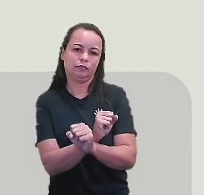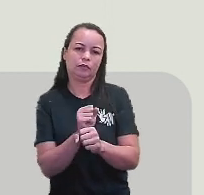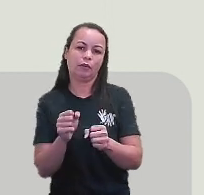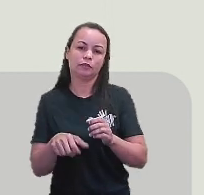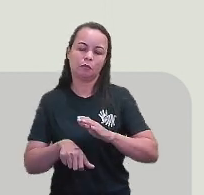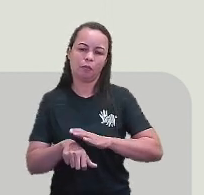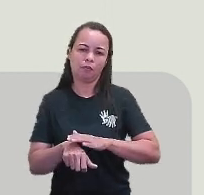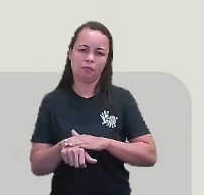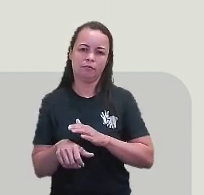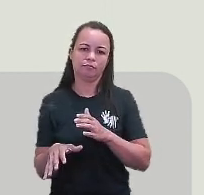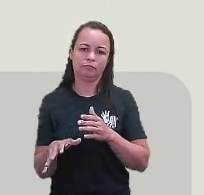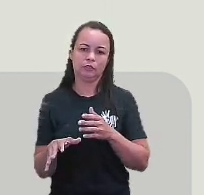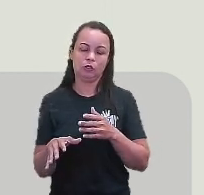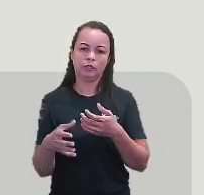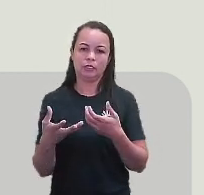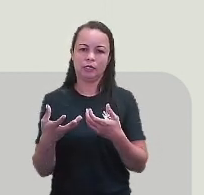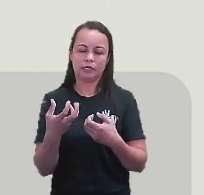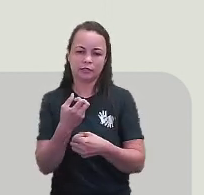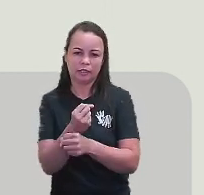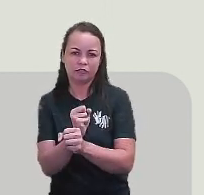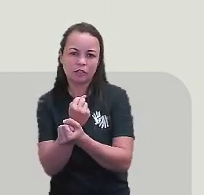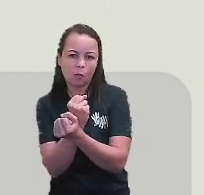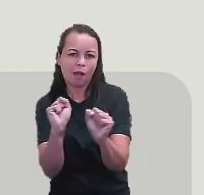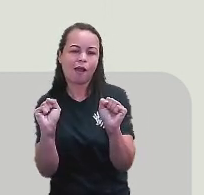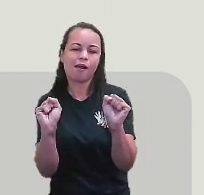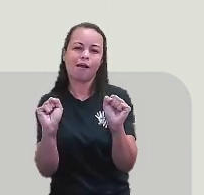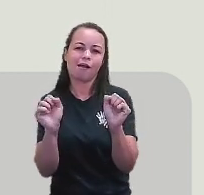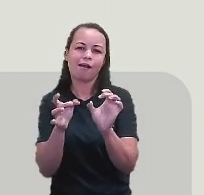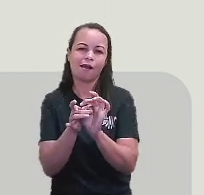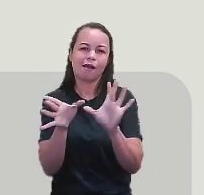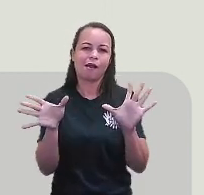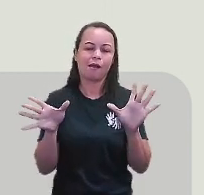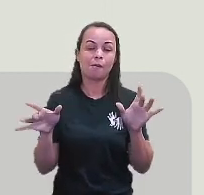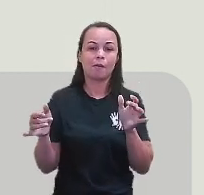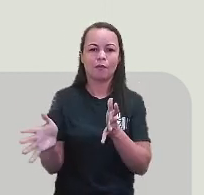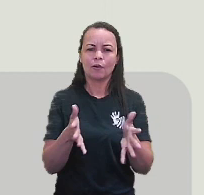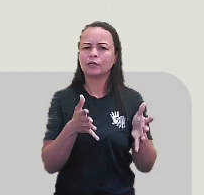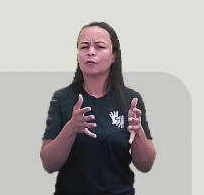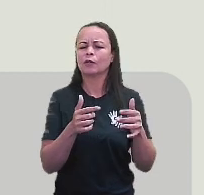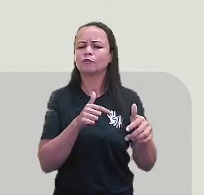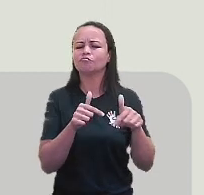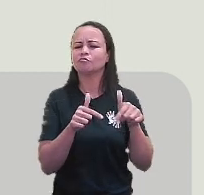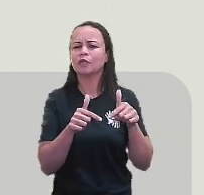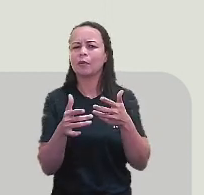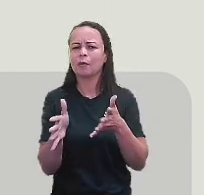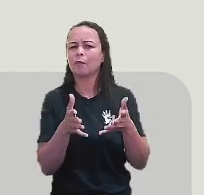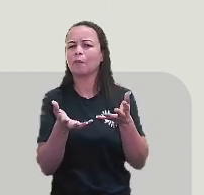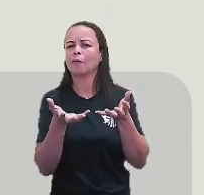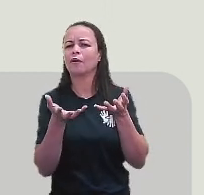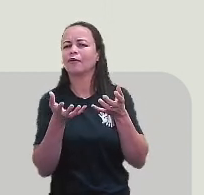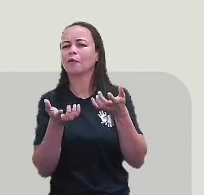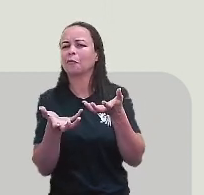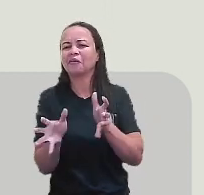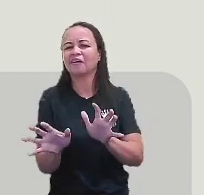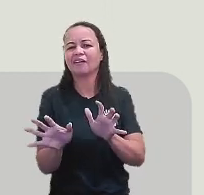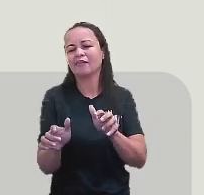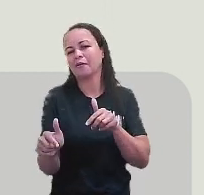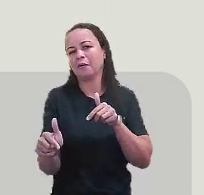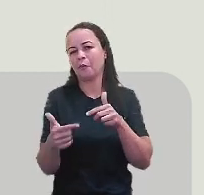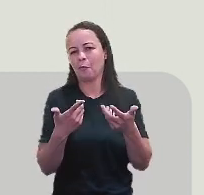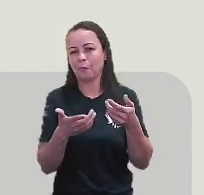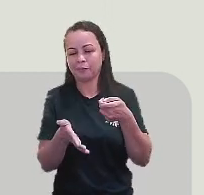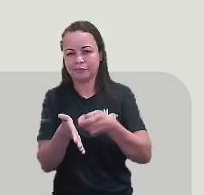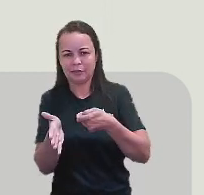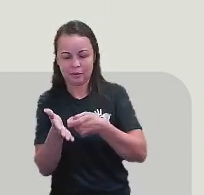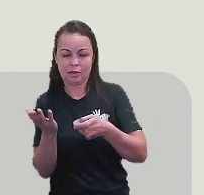do momento que a escravidão acabou, por que não utilizar aquela mão de obra que já tinha? Porque não queriam pagar, né? Tudo é questão de história. Quanto